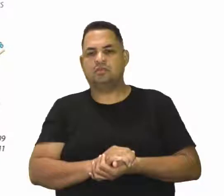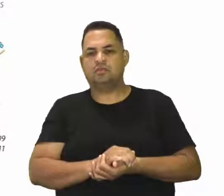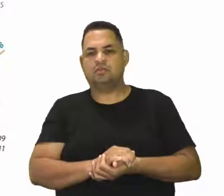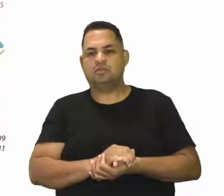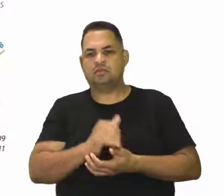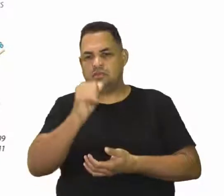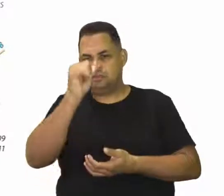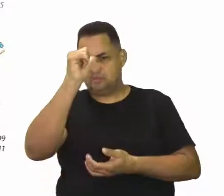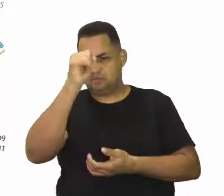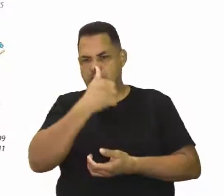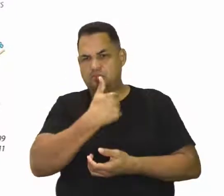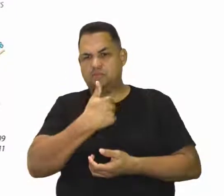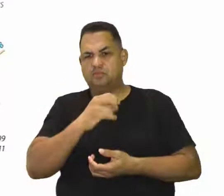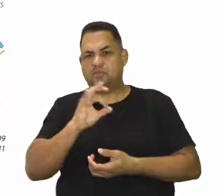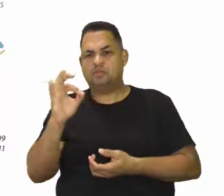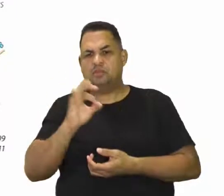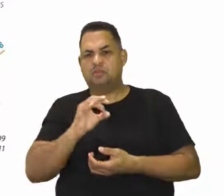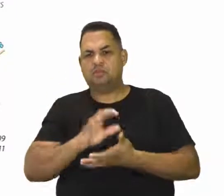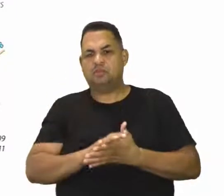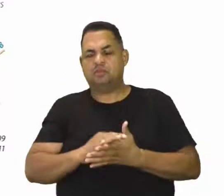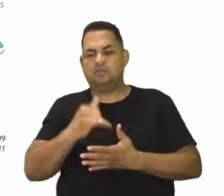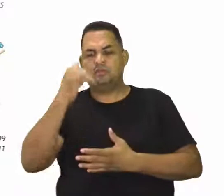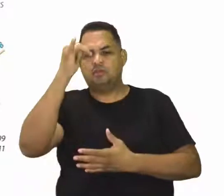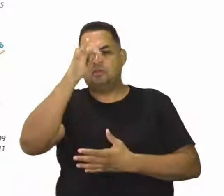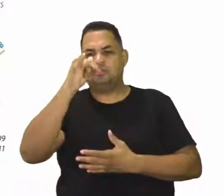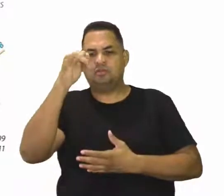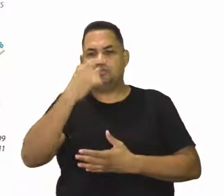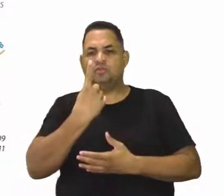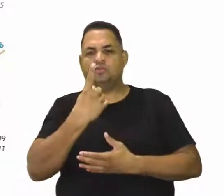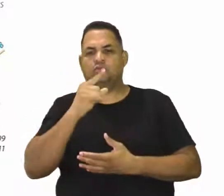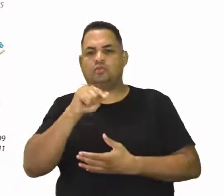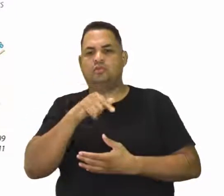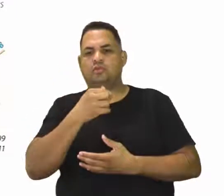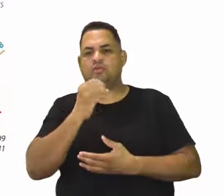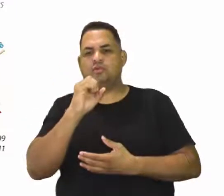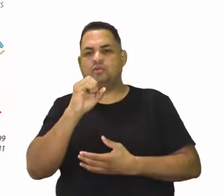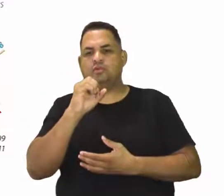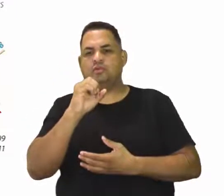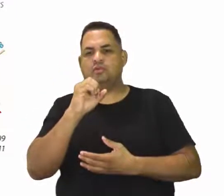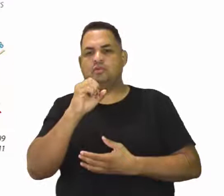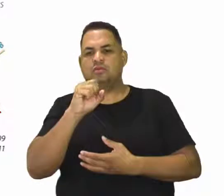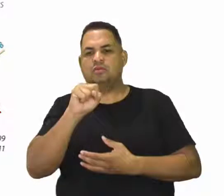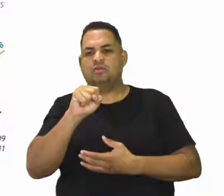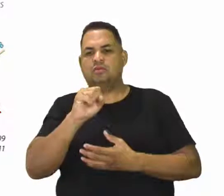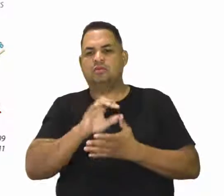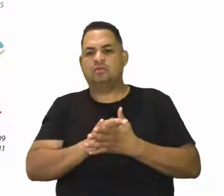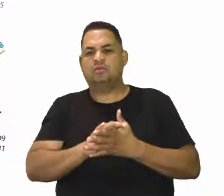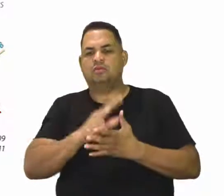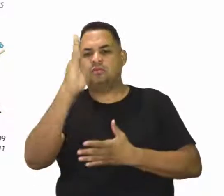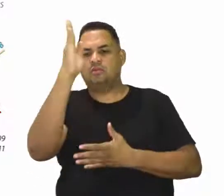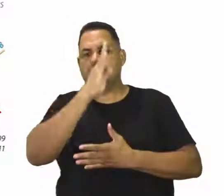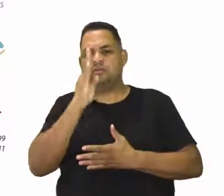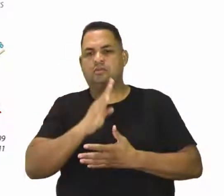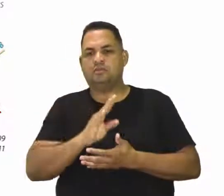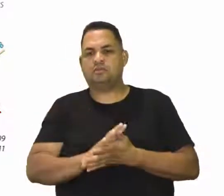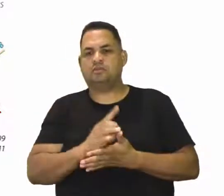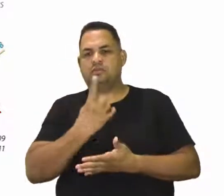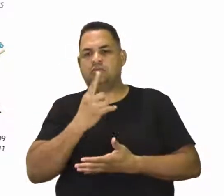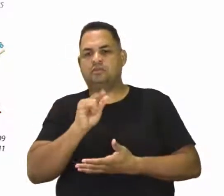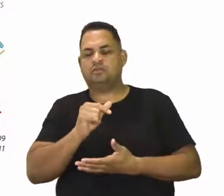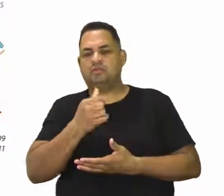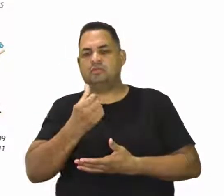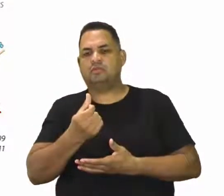1.011 por cento a Itália 1.8 e o Brasil ou 1.6 só que detalhe